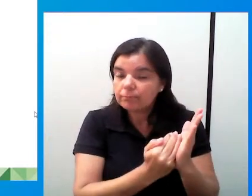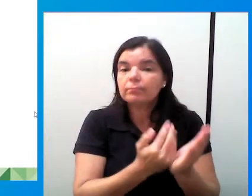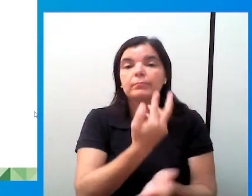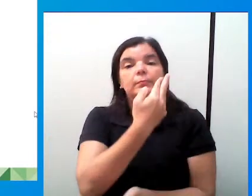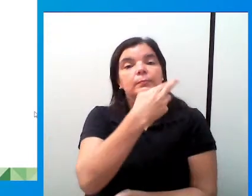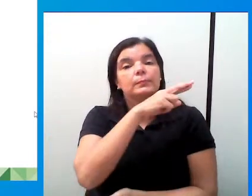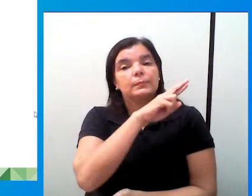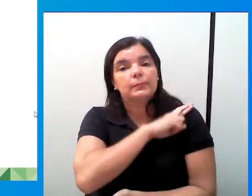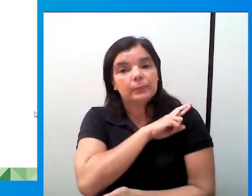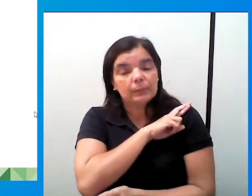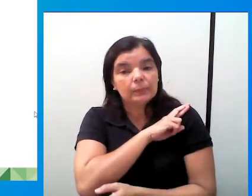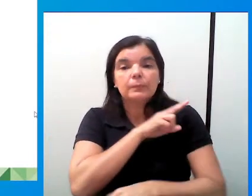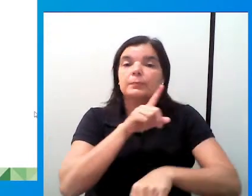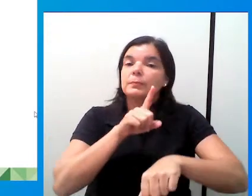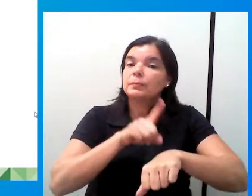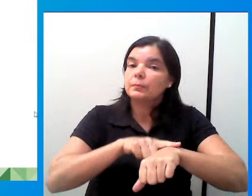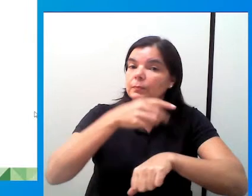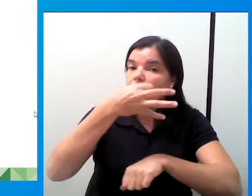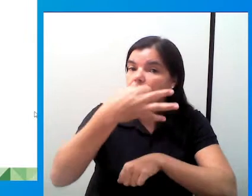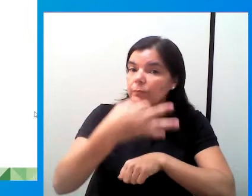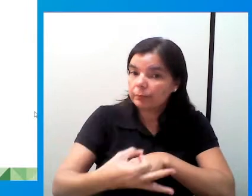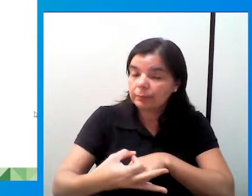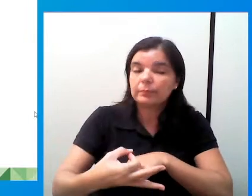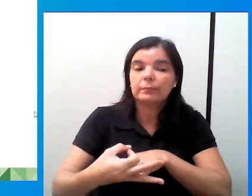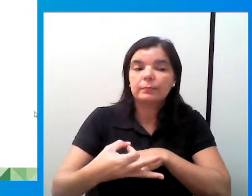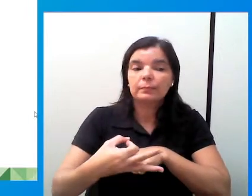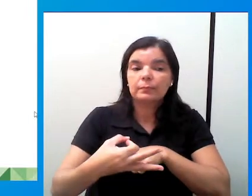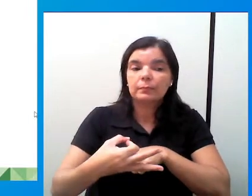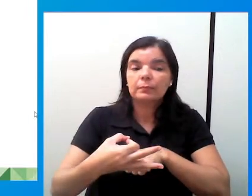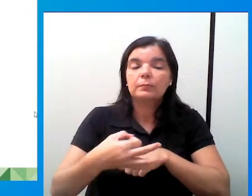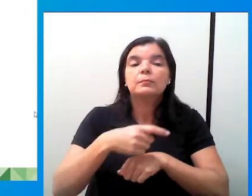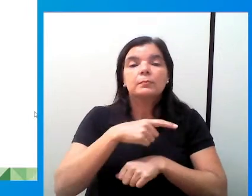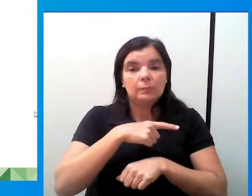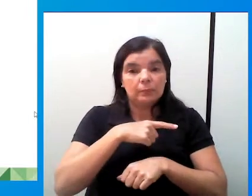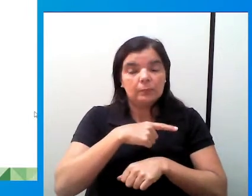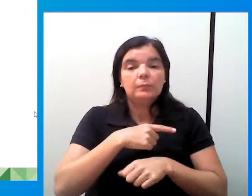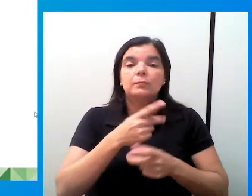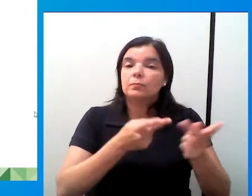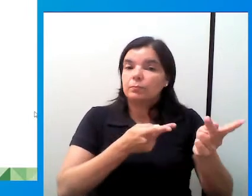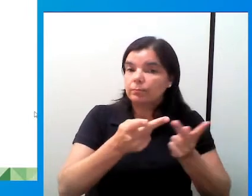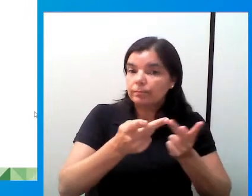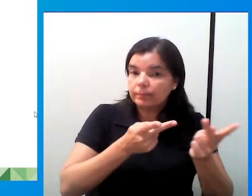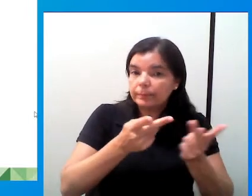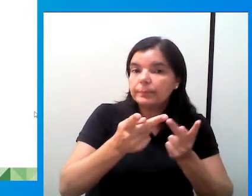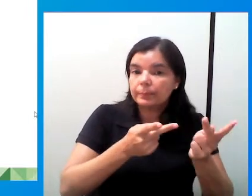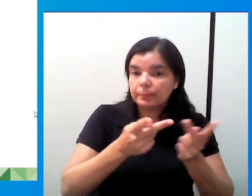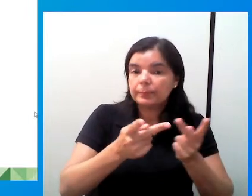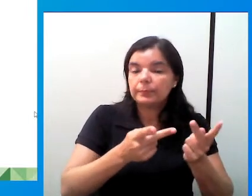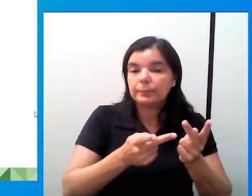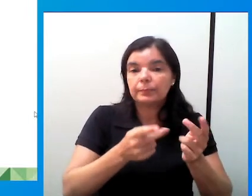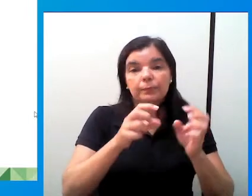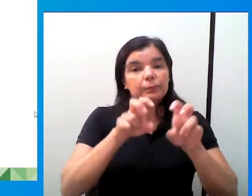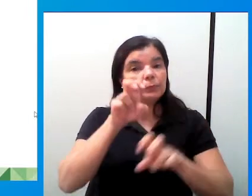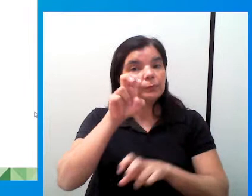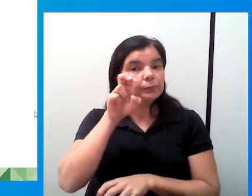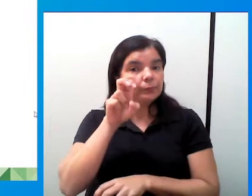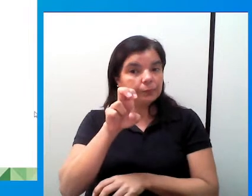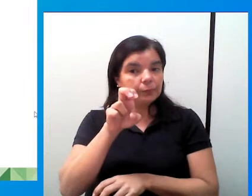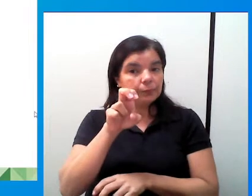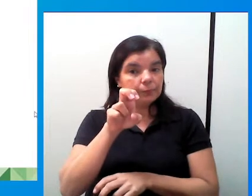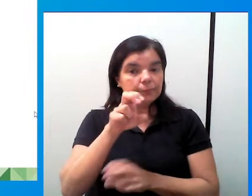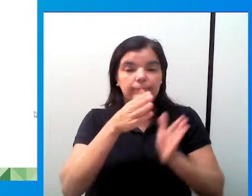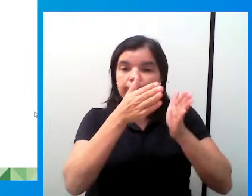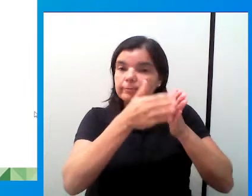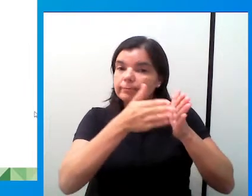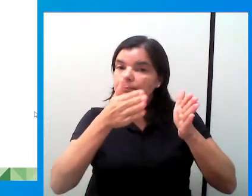os prazos, ficaria difícil caminhar. Então, nós estabelecemos um plano de ação com 5 fases, que eu vou apresentar mais à